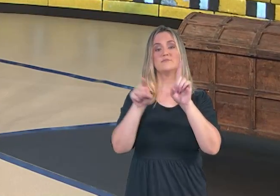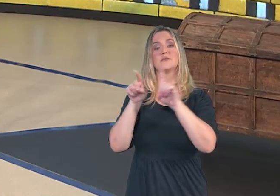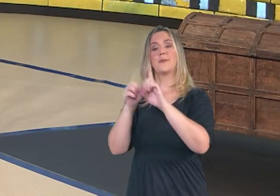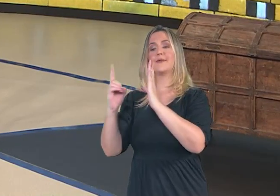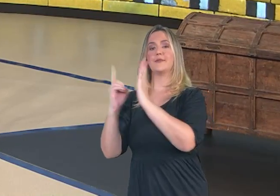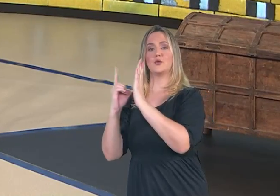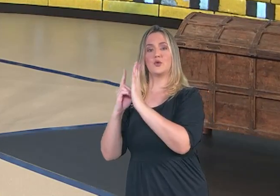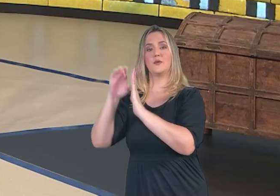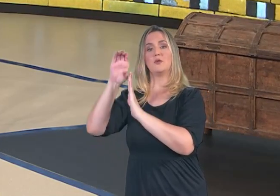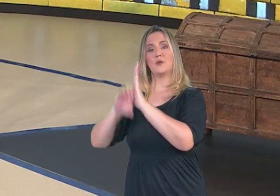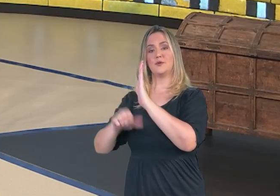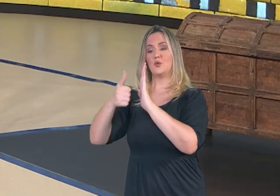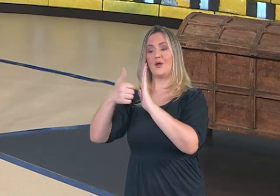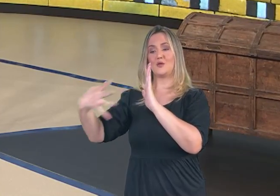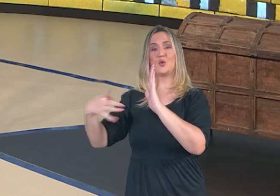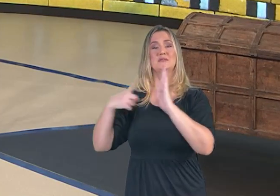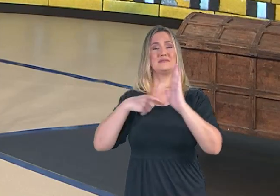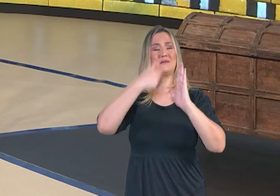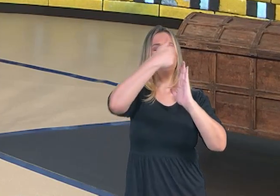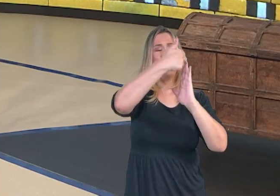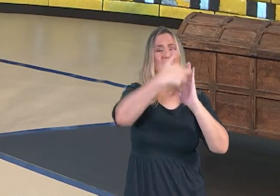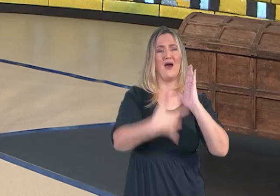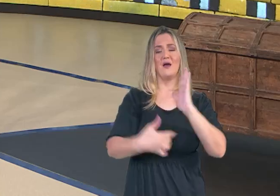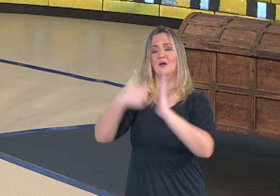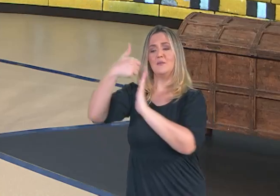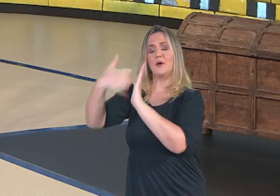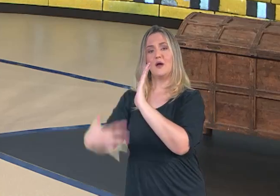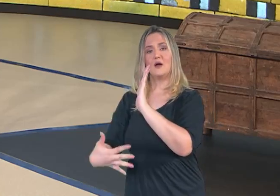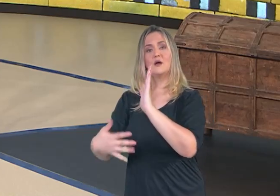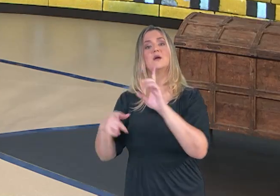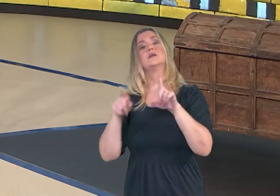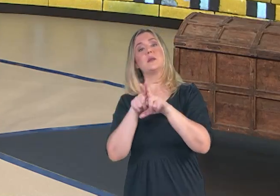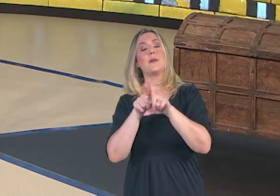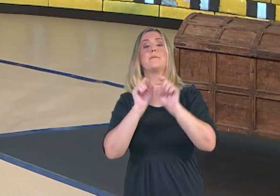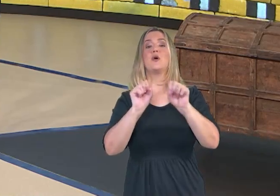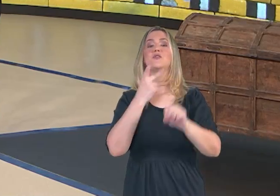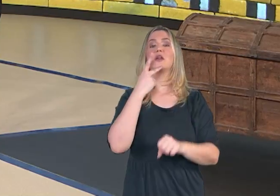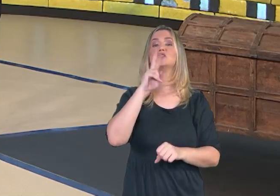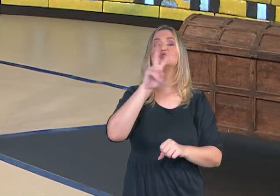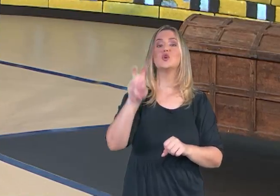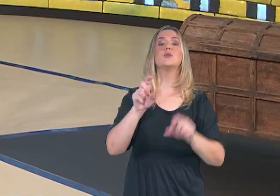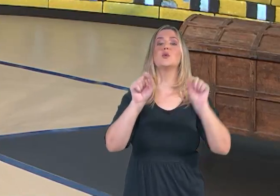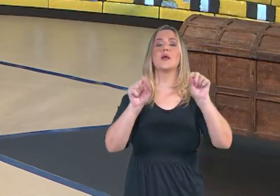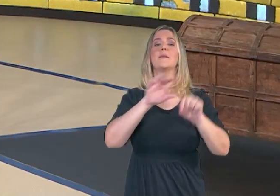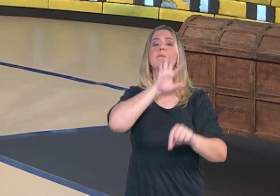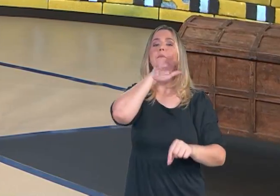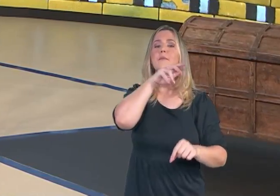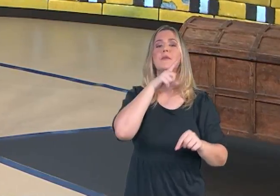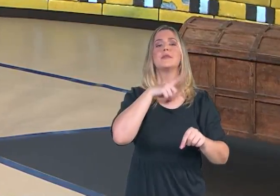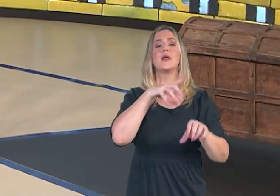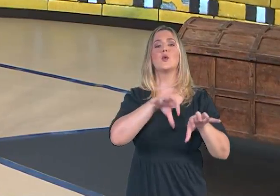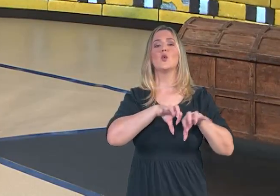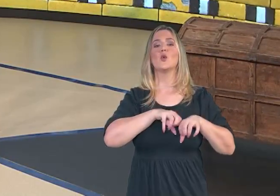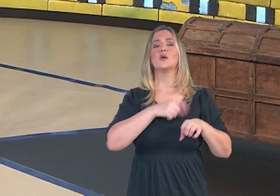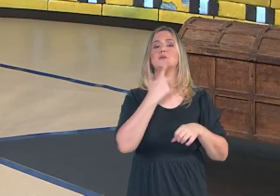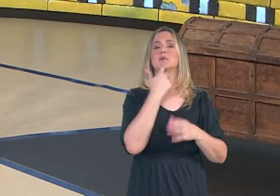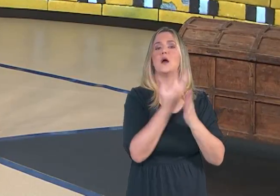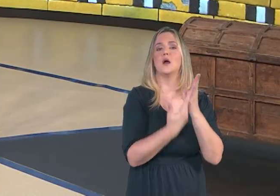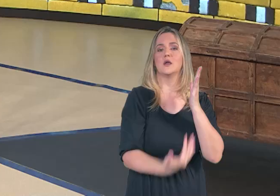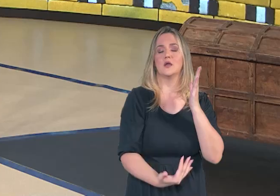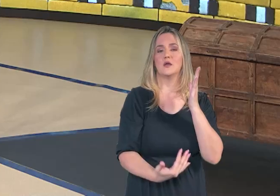e Deuteronômio capítulo 14. Ou pode também ter relação com a contaminação por sangue, Isaías 59, verso